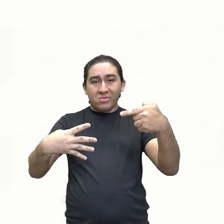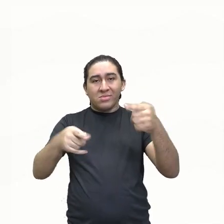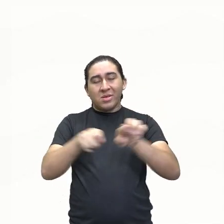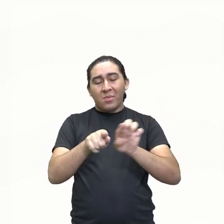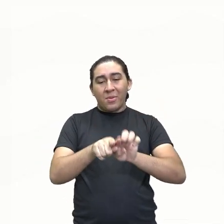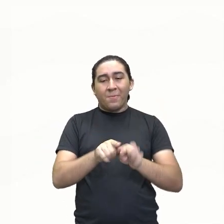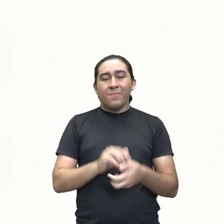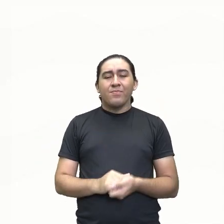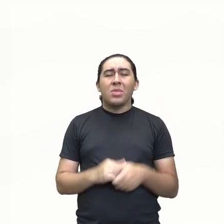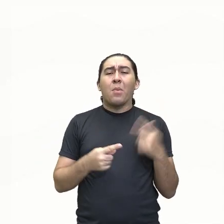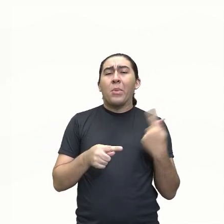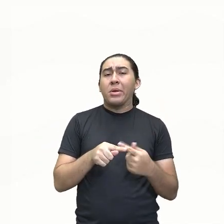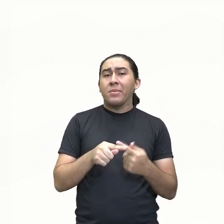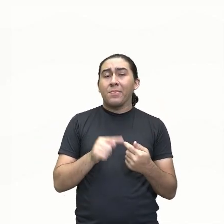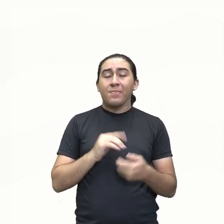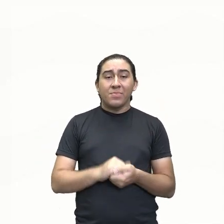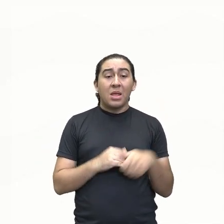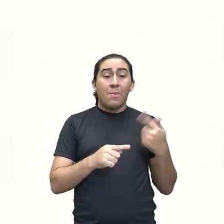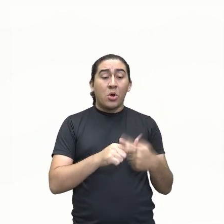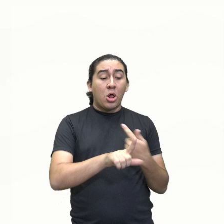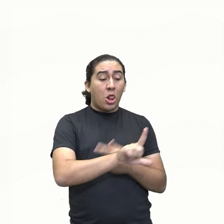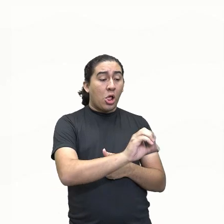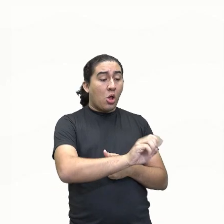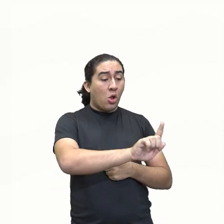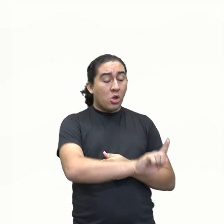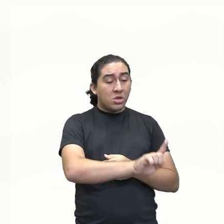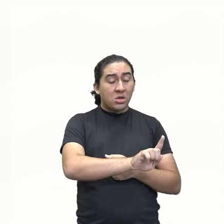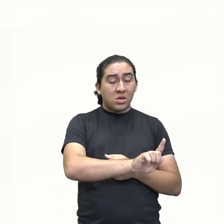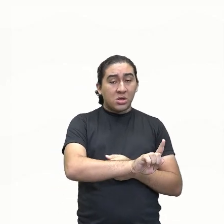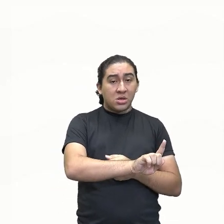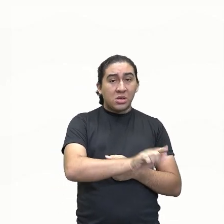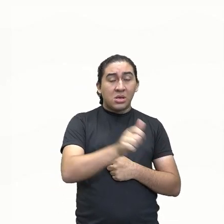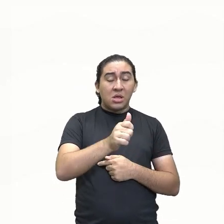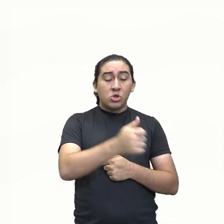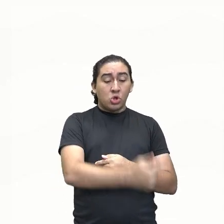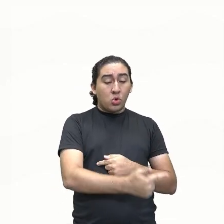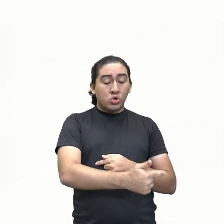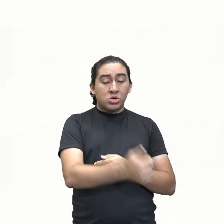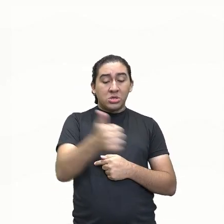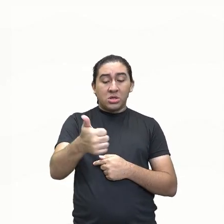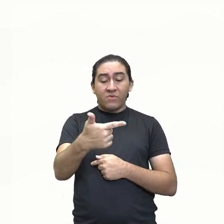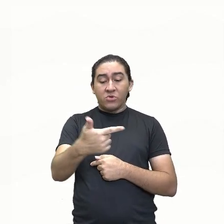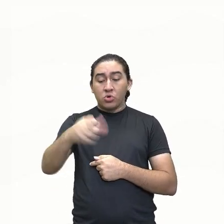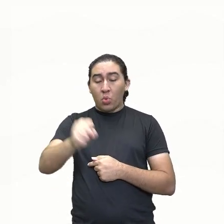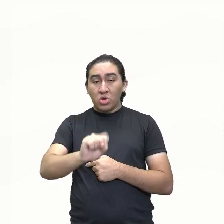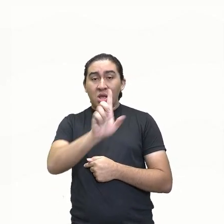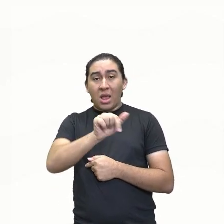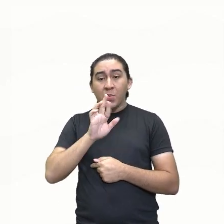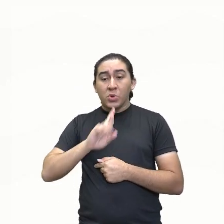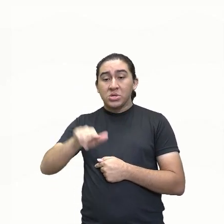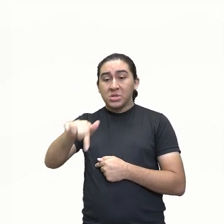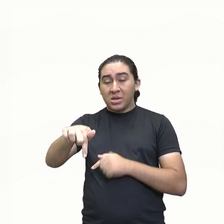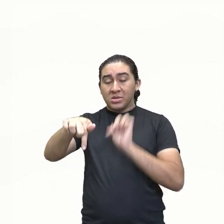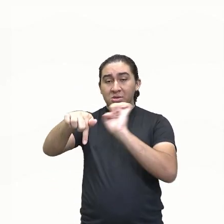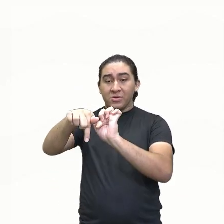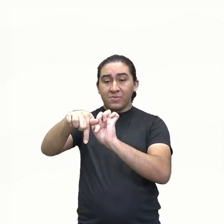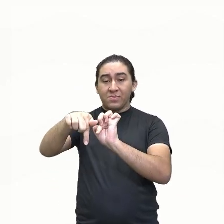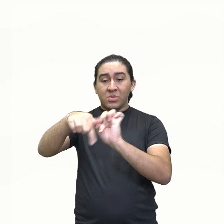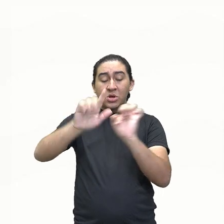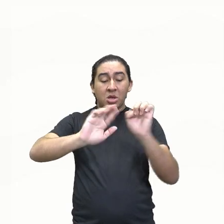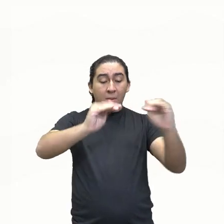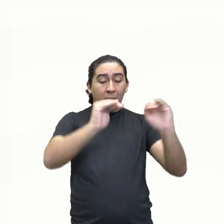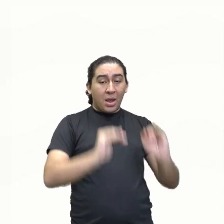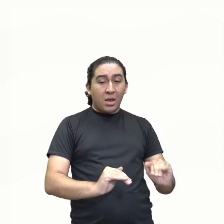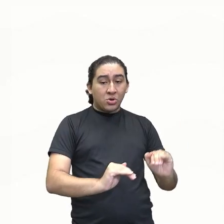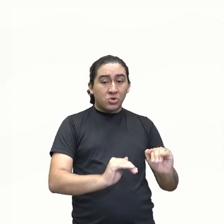certo? Por quê? Porque o log de 128 na base 2 é 7, tá? 2 é 7 mais 128. E o log